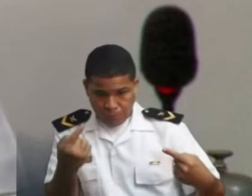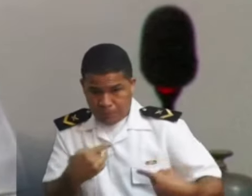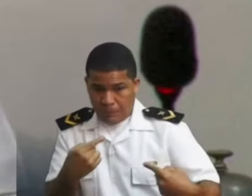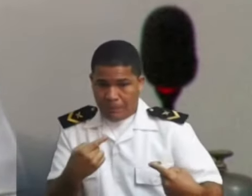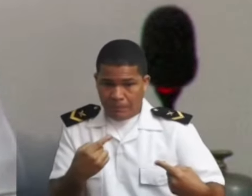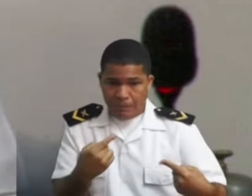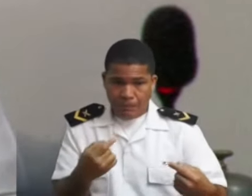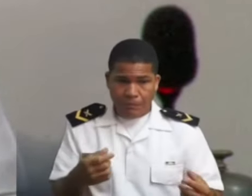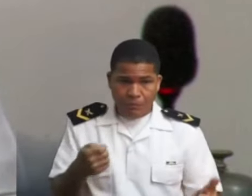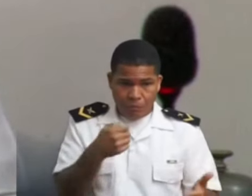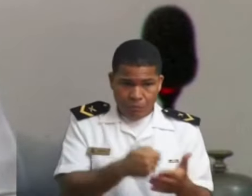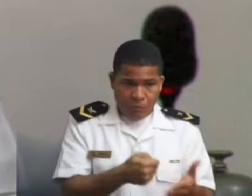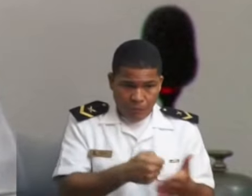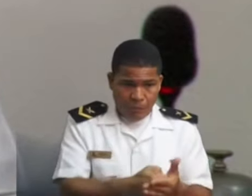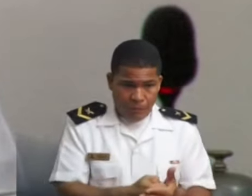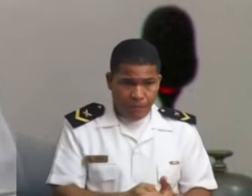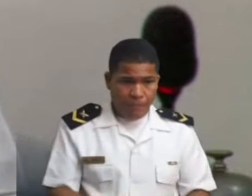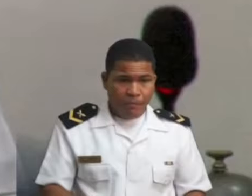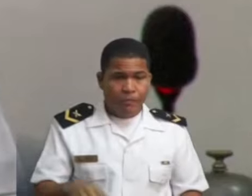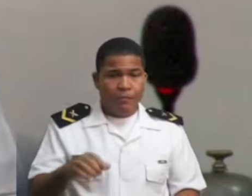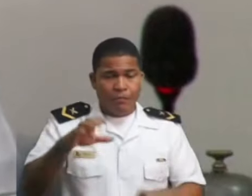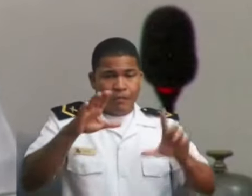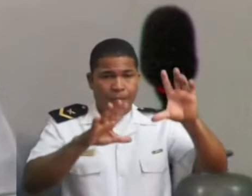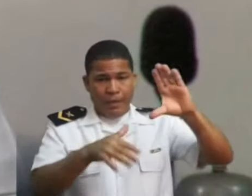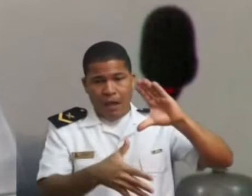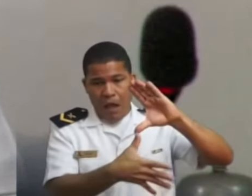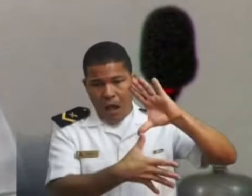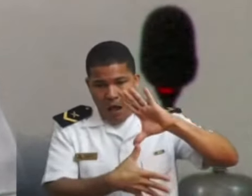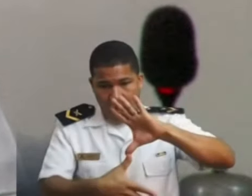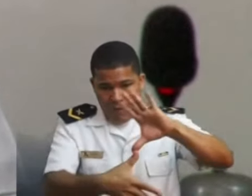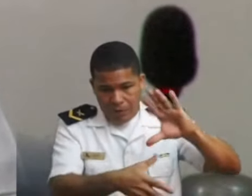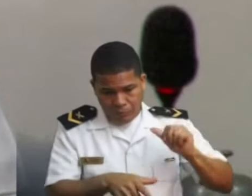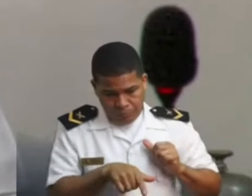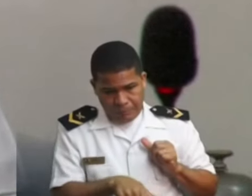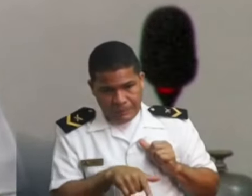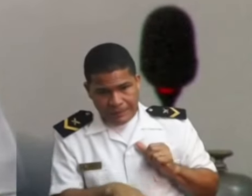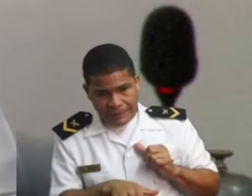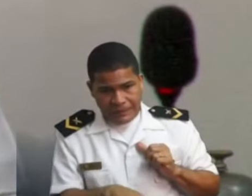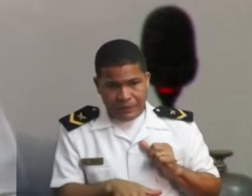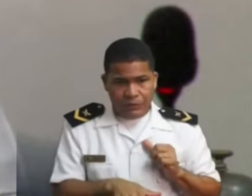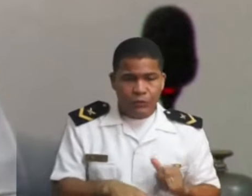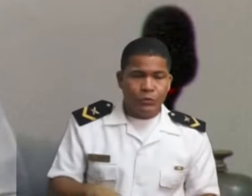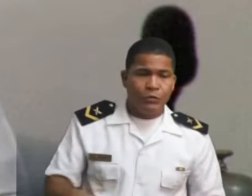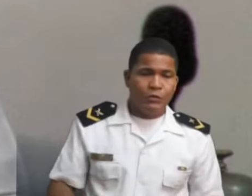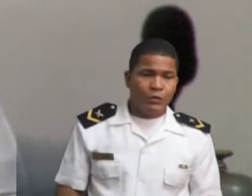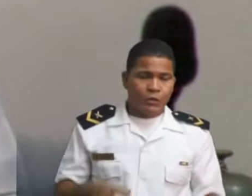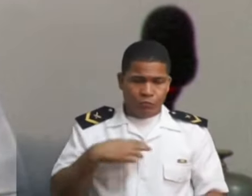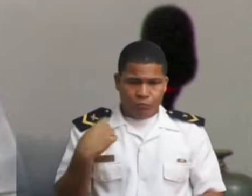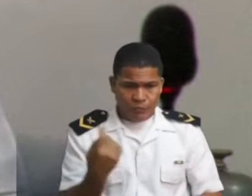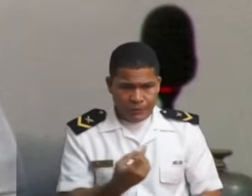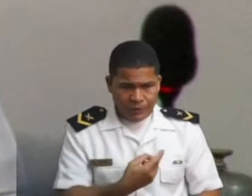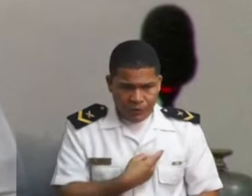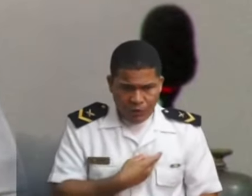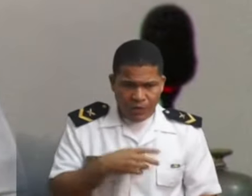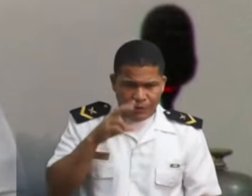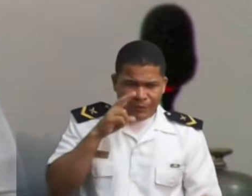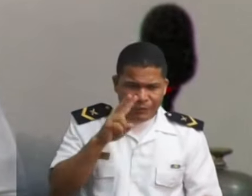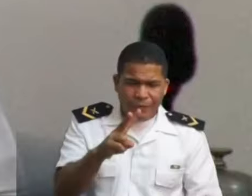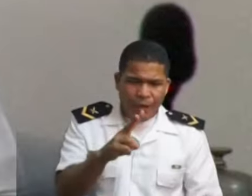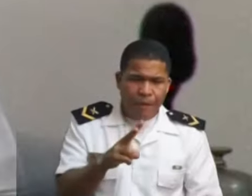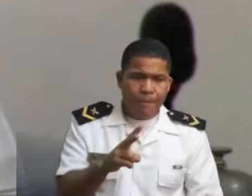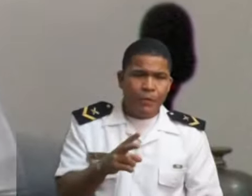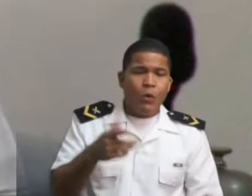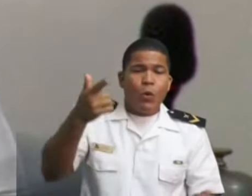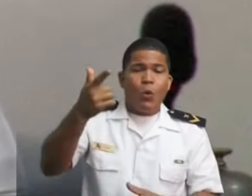Sul, fulcro do entorno estratégico brasileiro, diversamente a sua porção norte, dista dos grandes centros